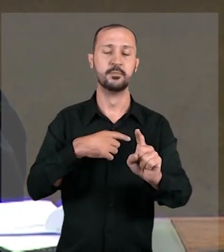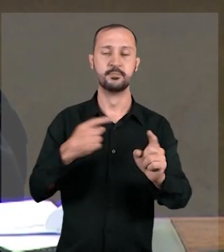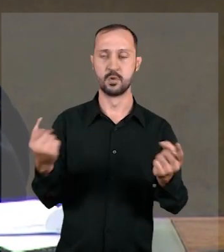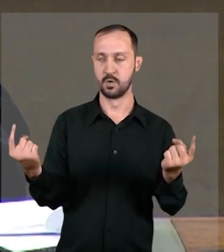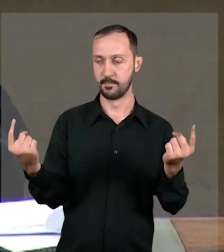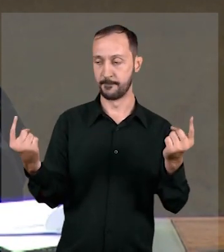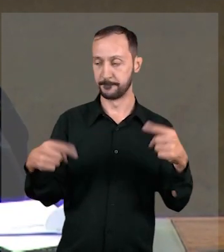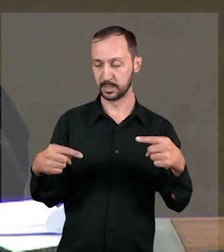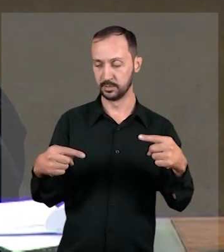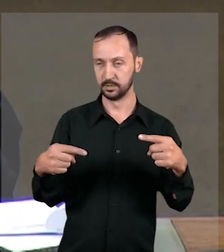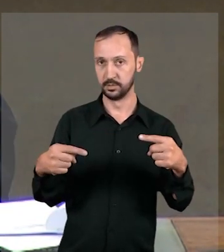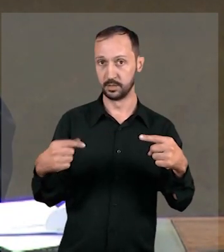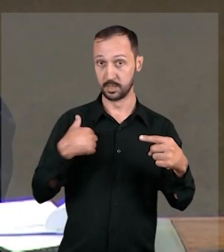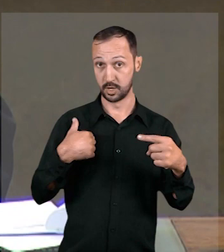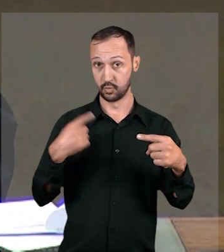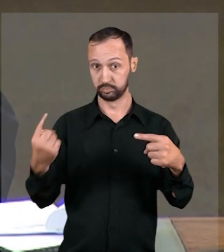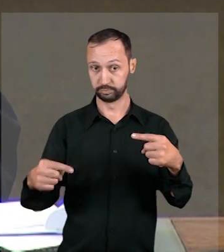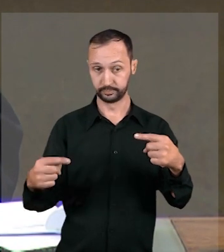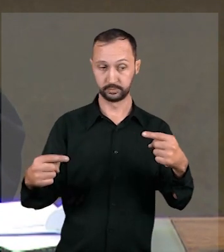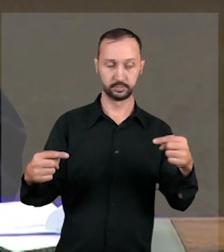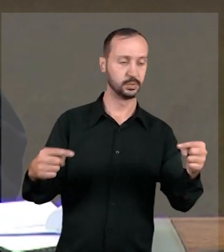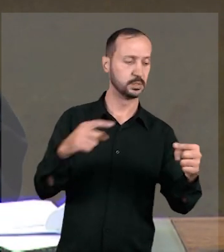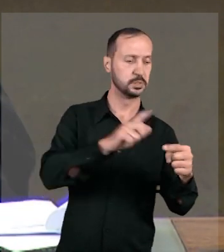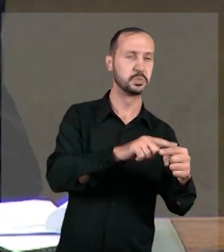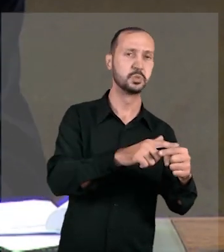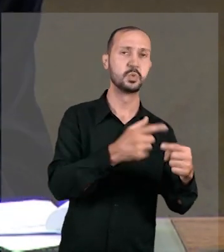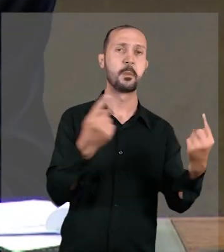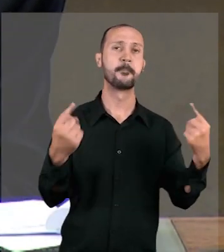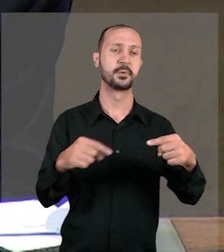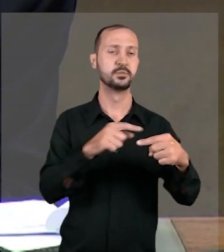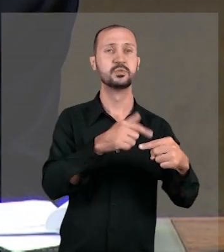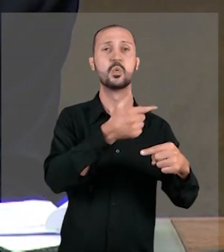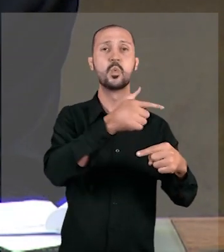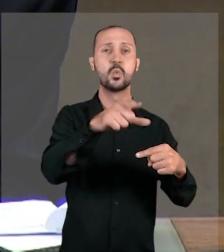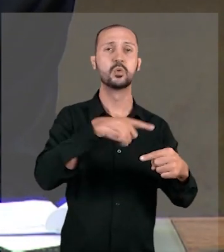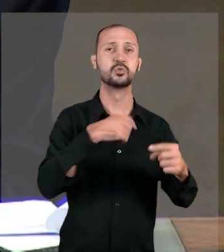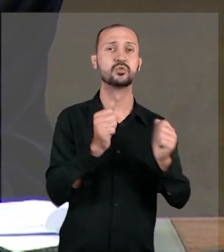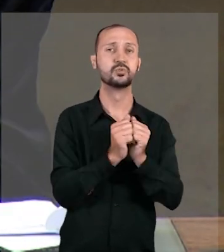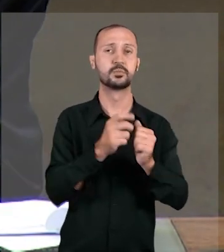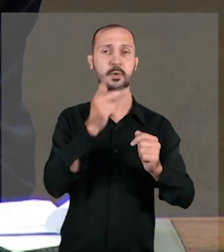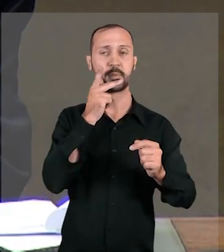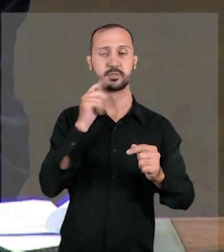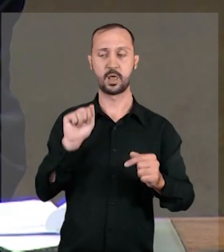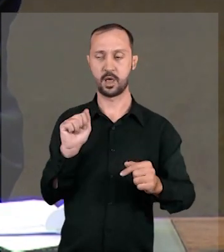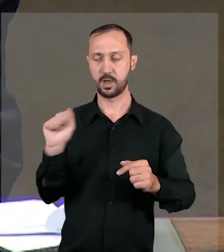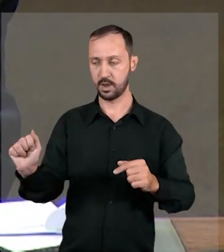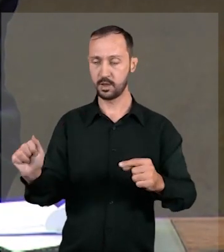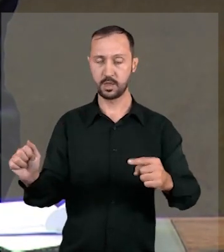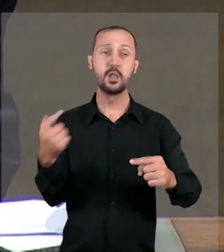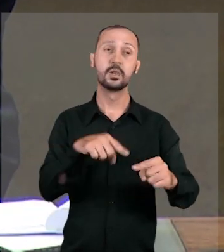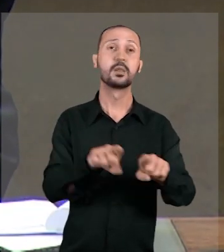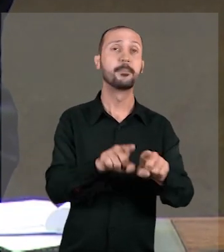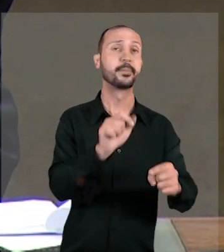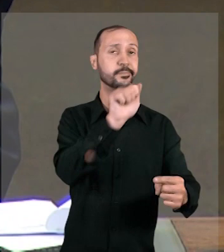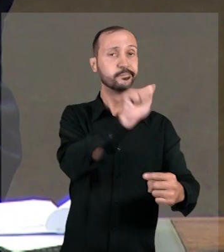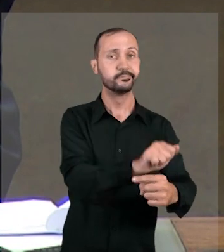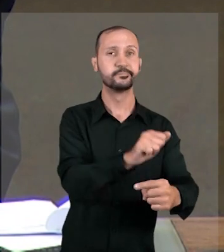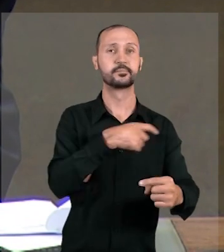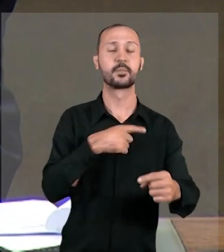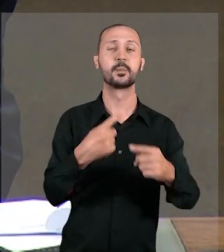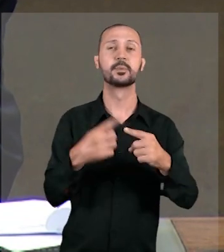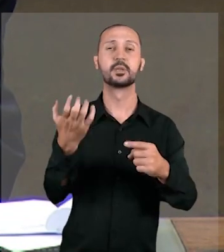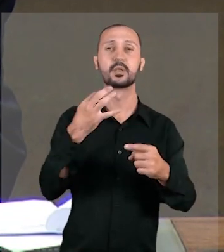do candidato do partido A seja o outro candidato do partido A. Ele disputa com o seu colega